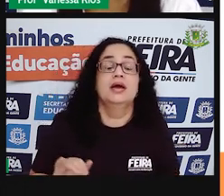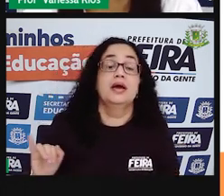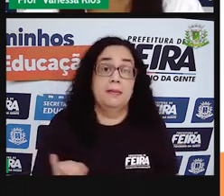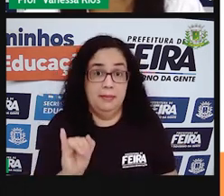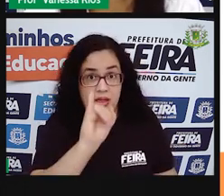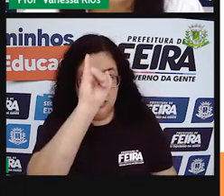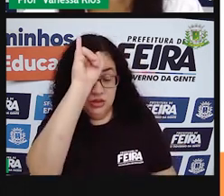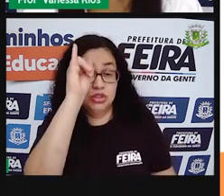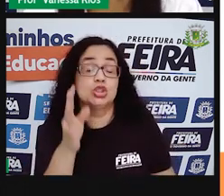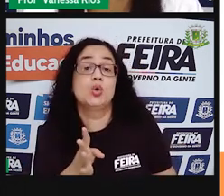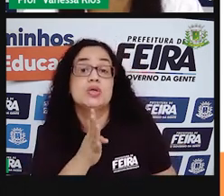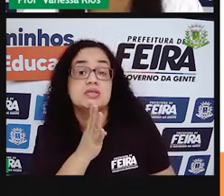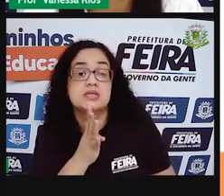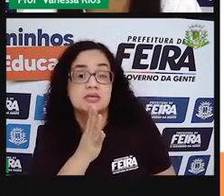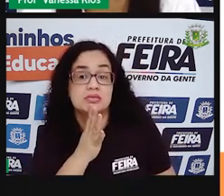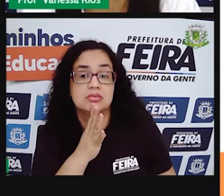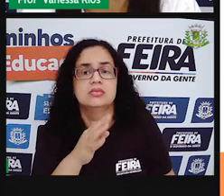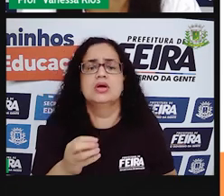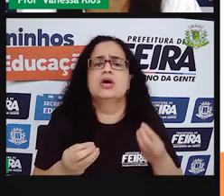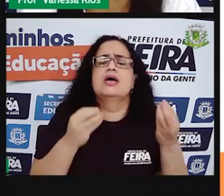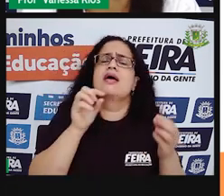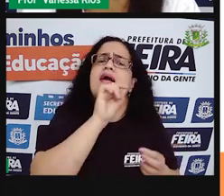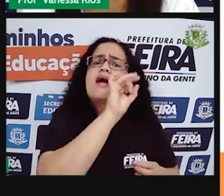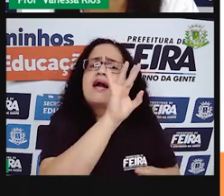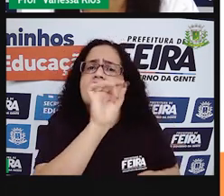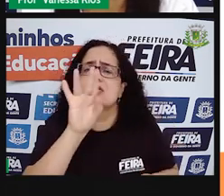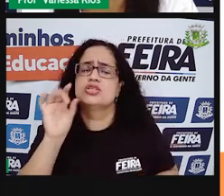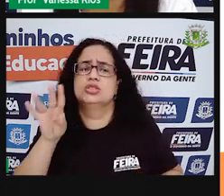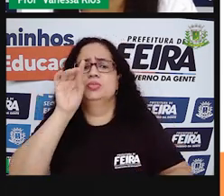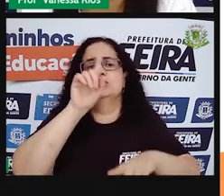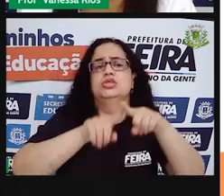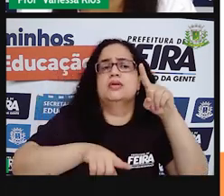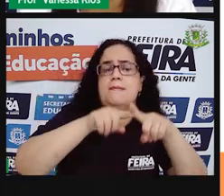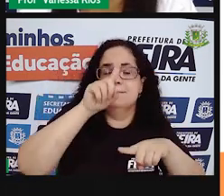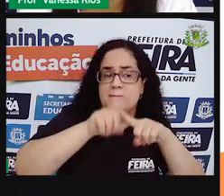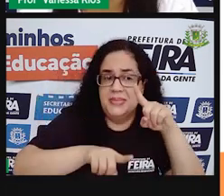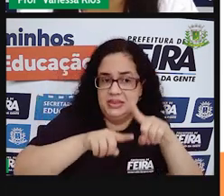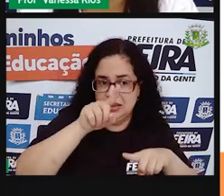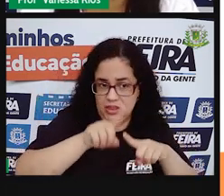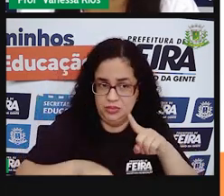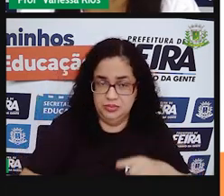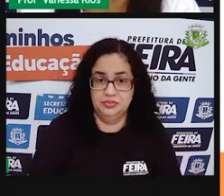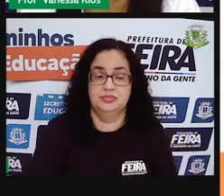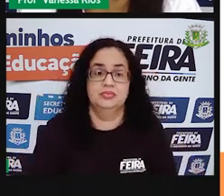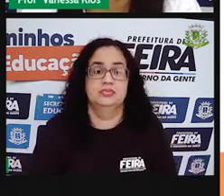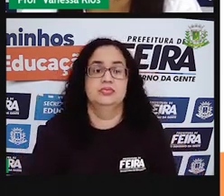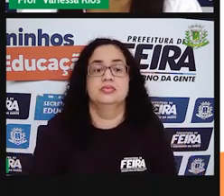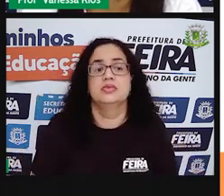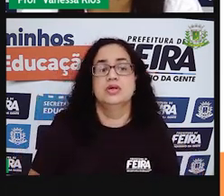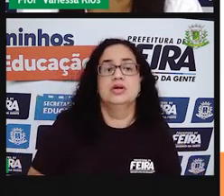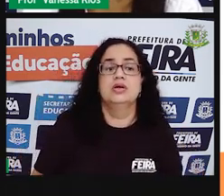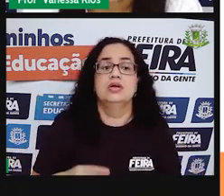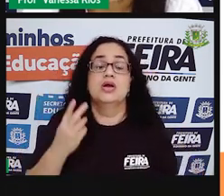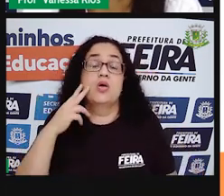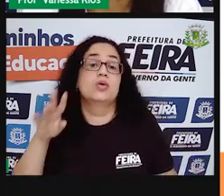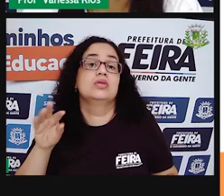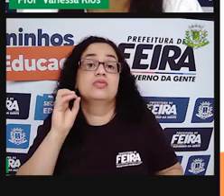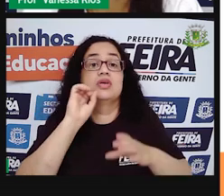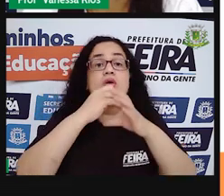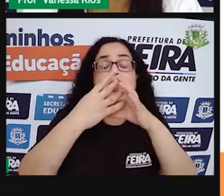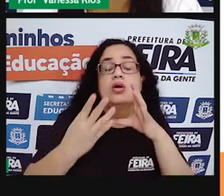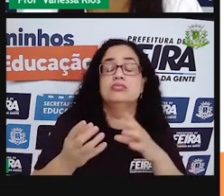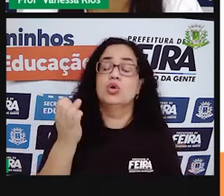Então, é fundamental conhecer os limites de cada tipo de material. Quando a gente qualifica